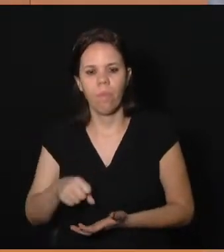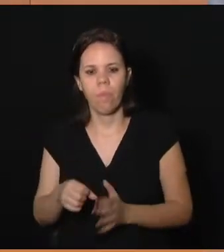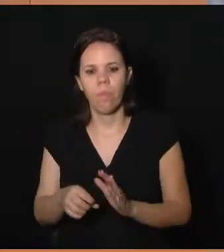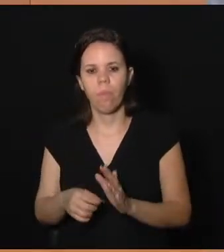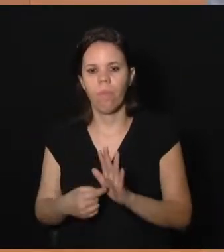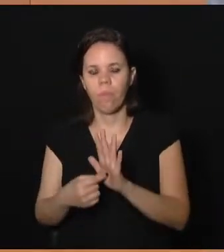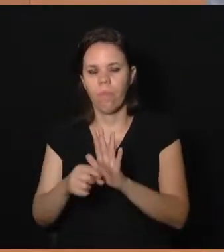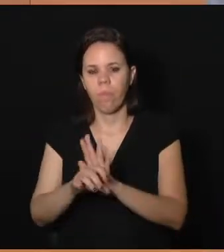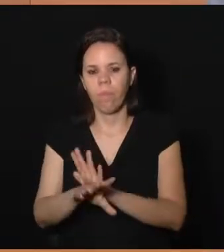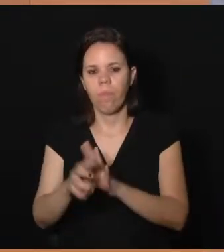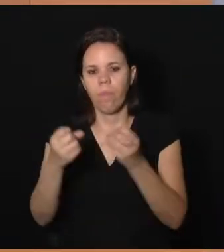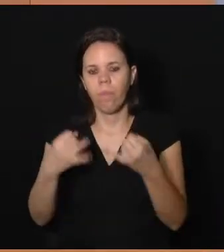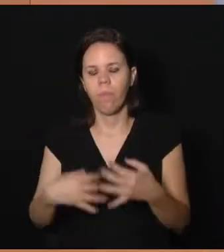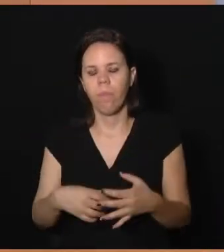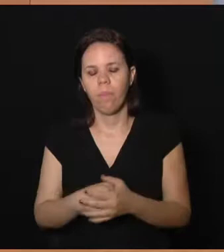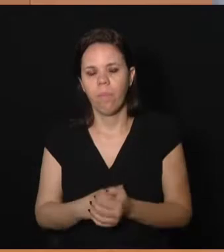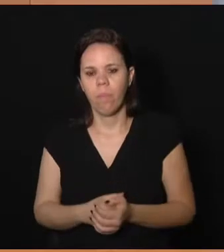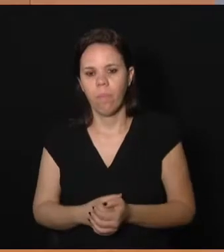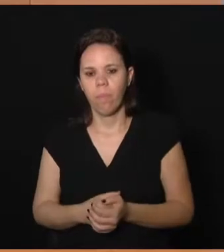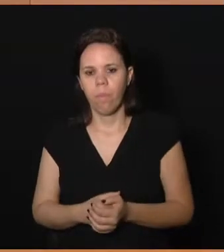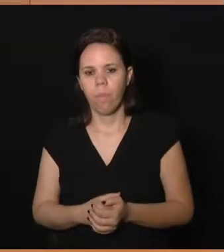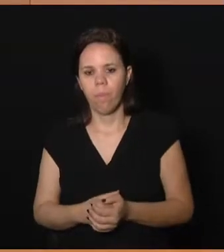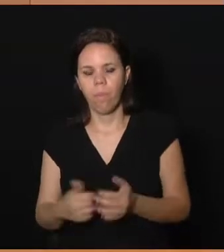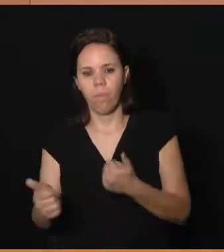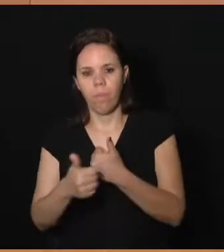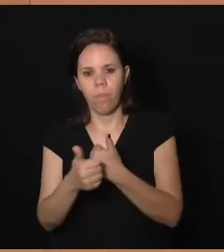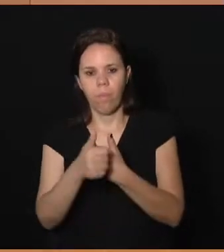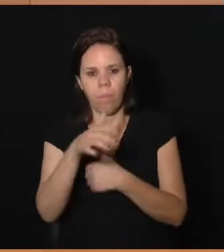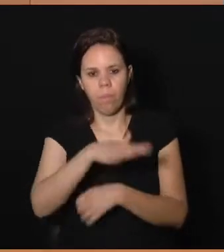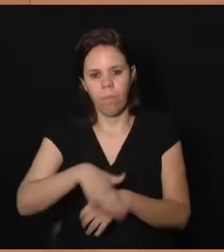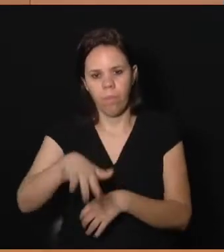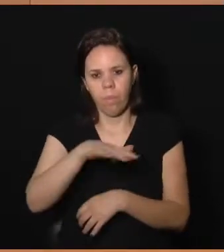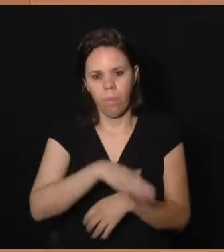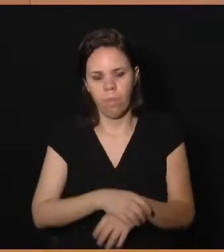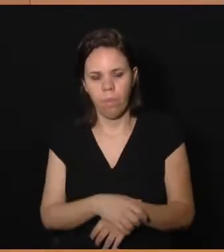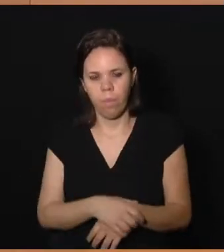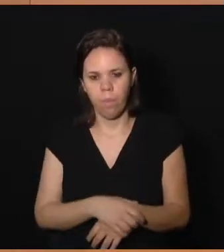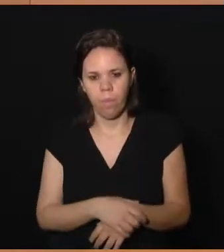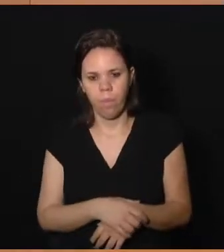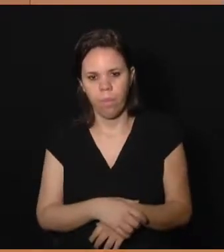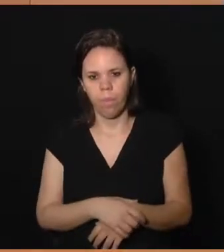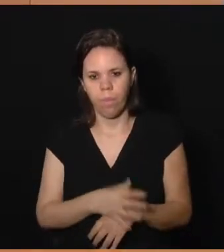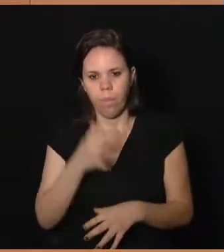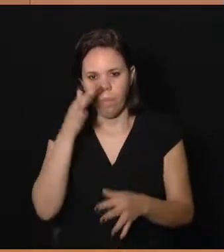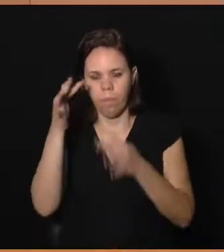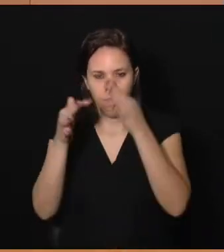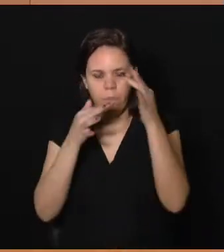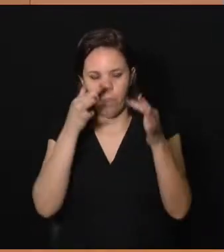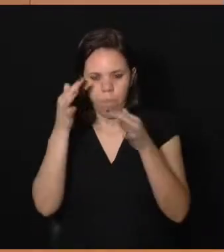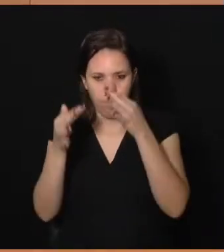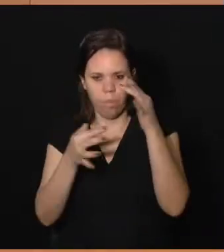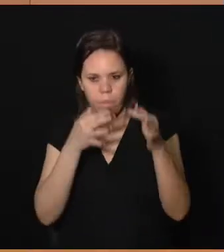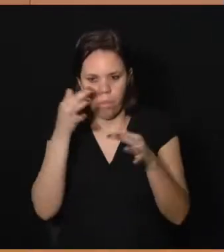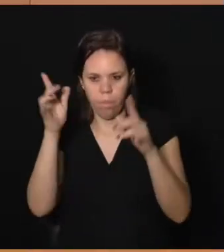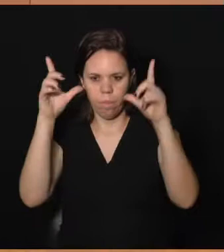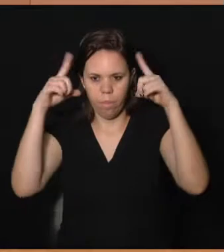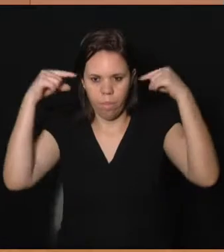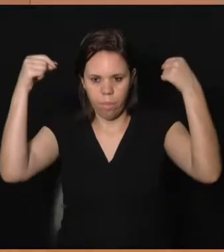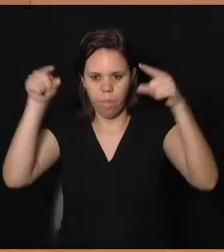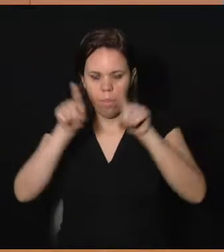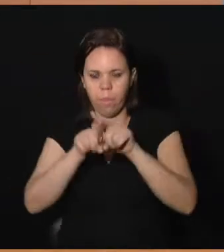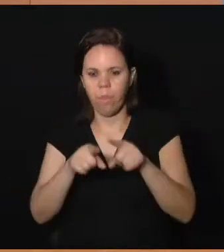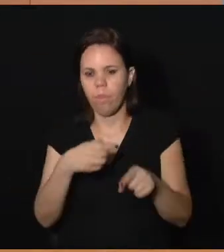aqui próximo a gente uma região importante de exportação de flores, né, exportação de